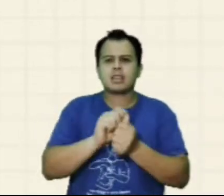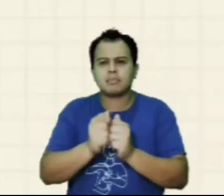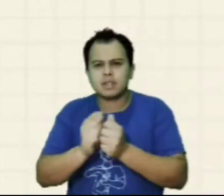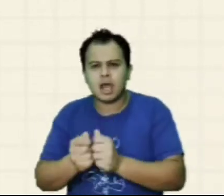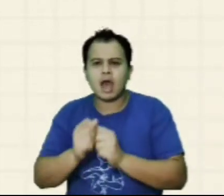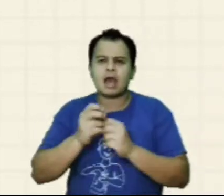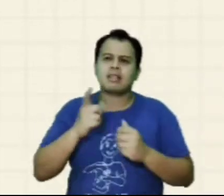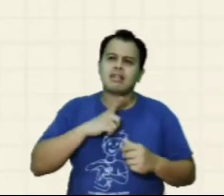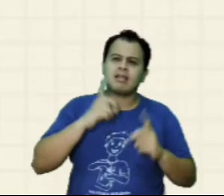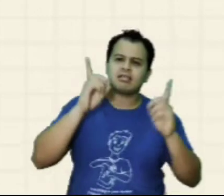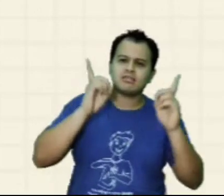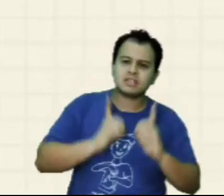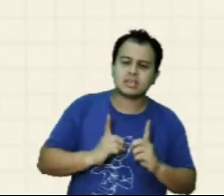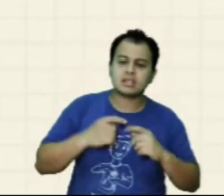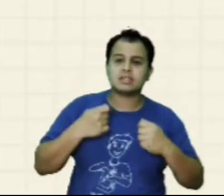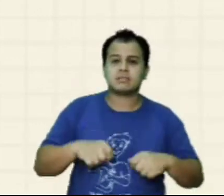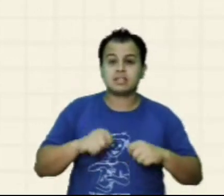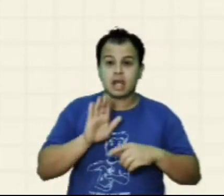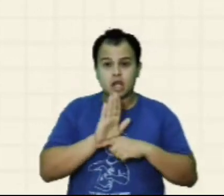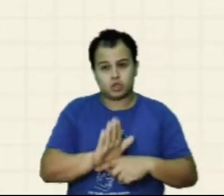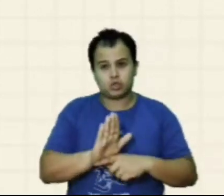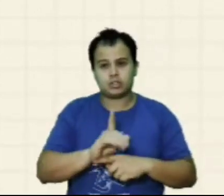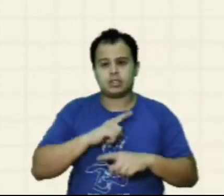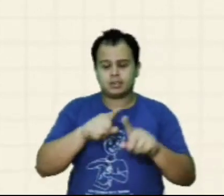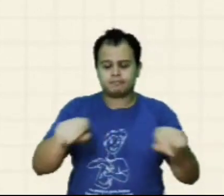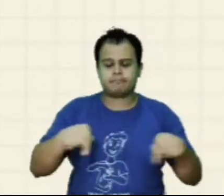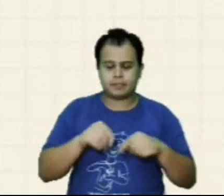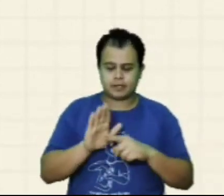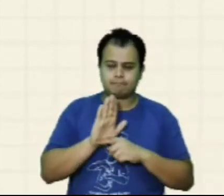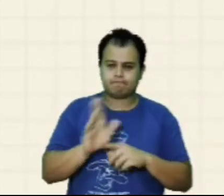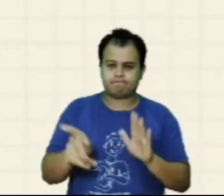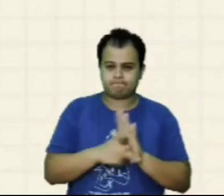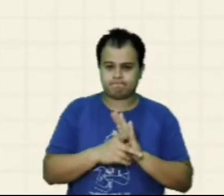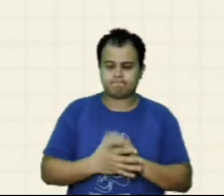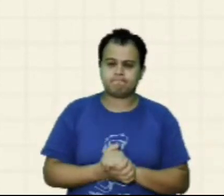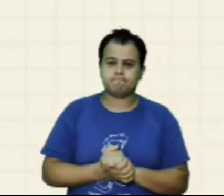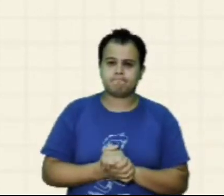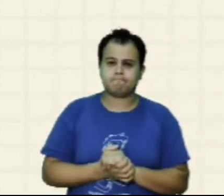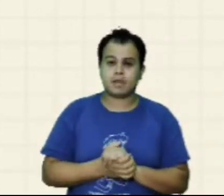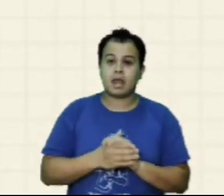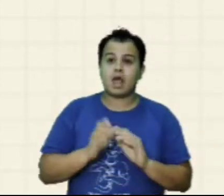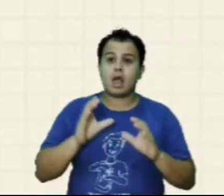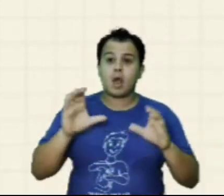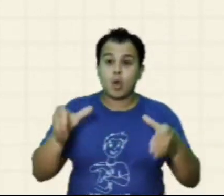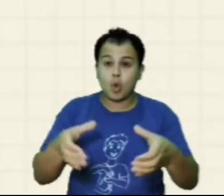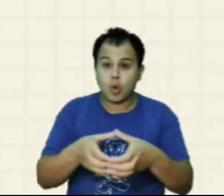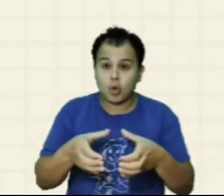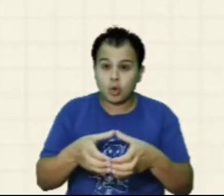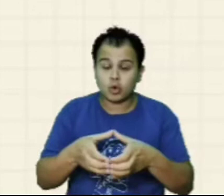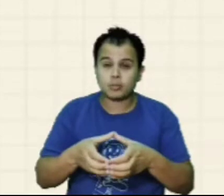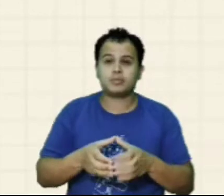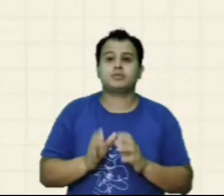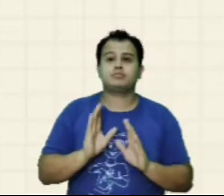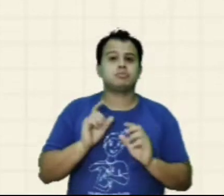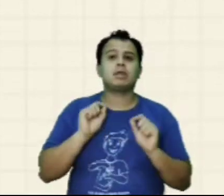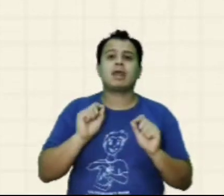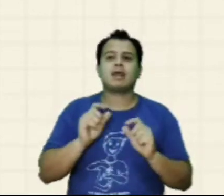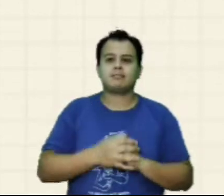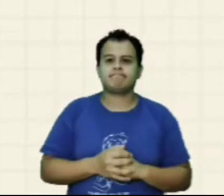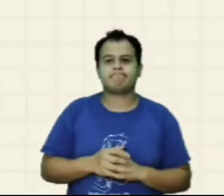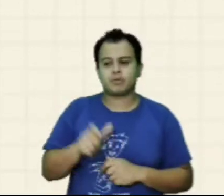mais. Vou apresentar rapidamente a equipe. Eu sou a Fernanda, diretora da escola. Estou indo para o 9º ano agora